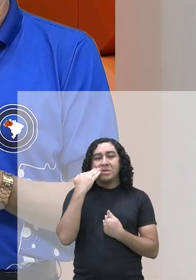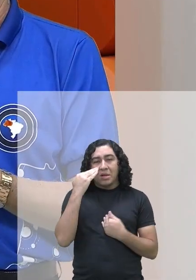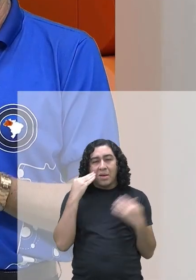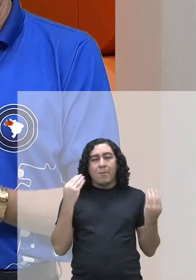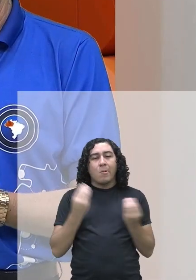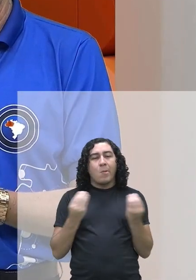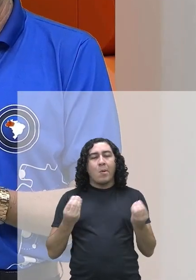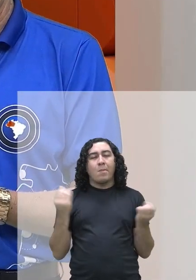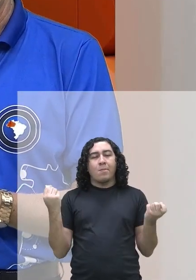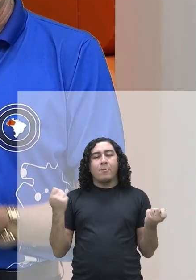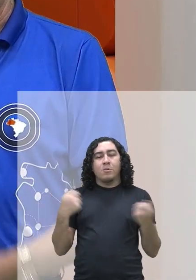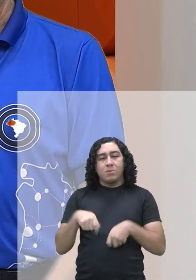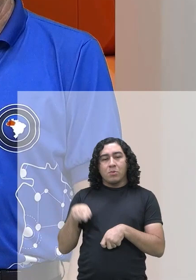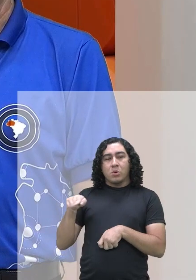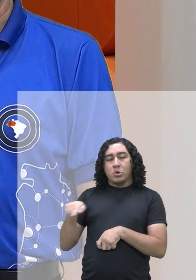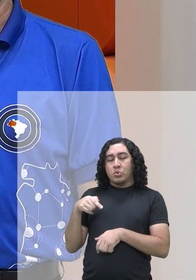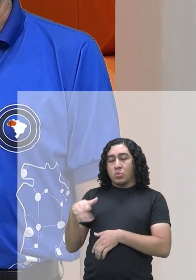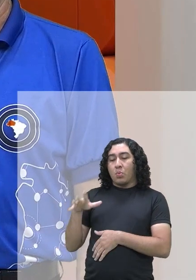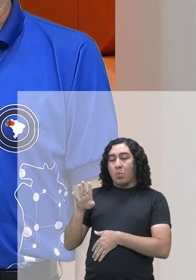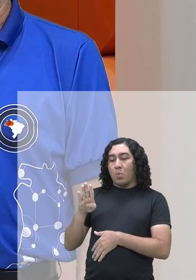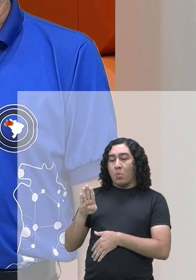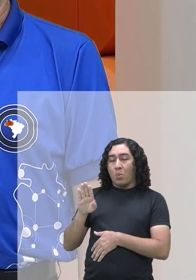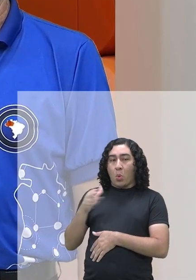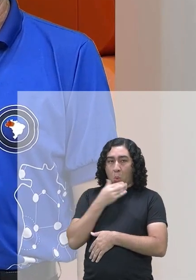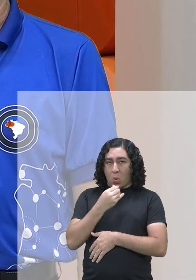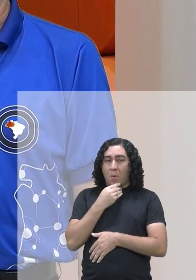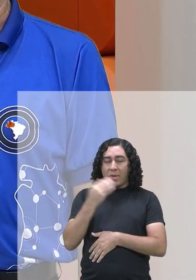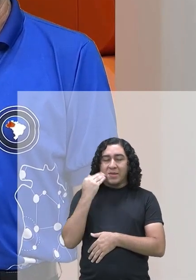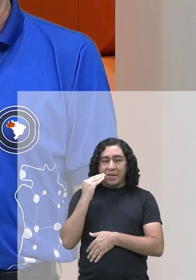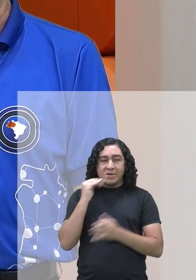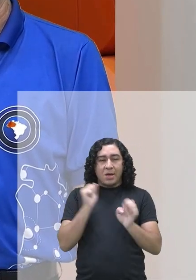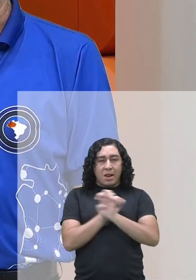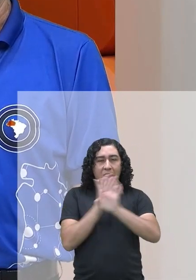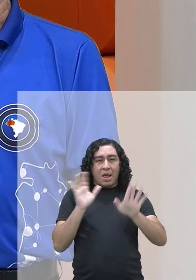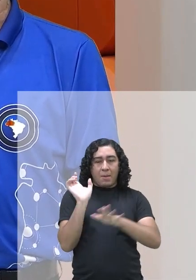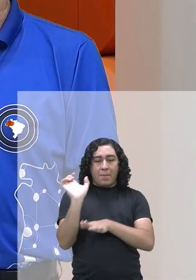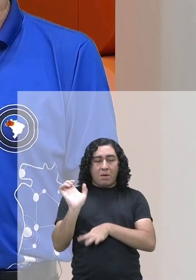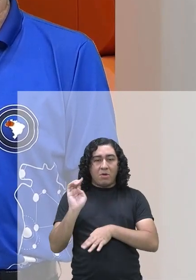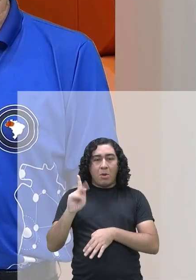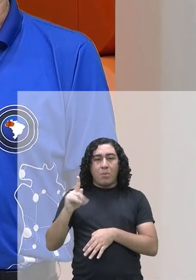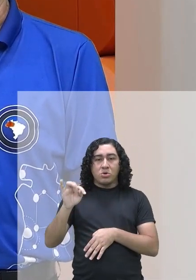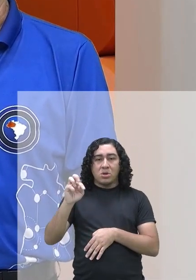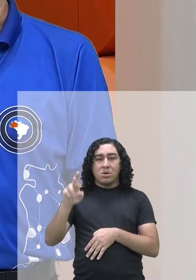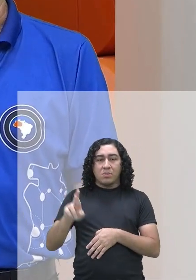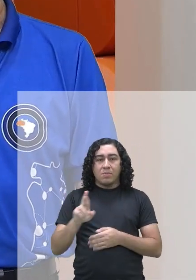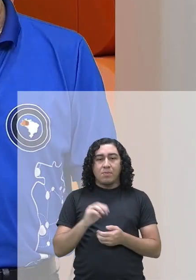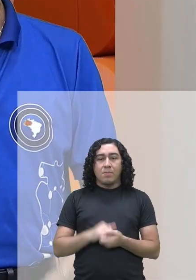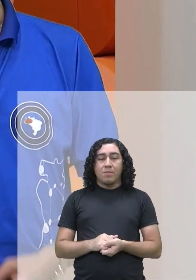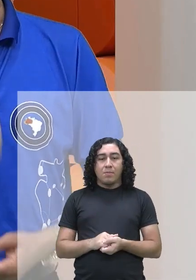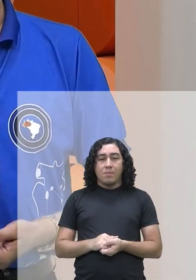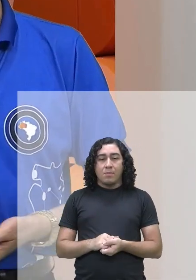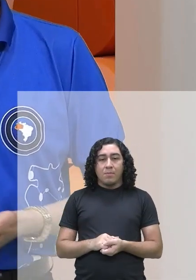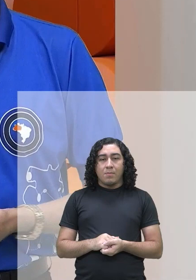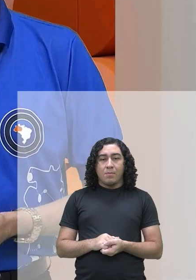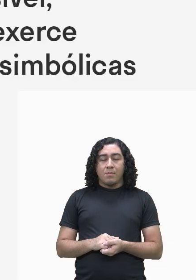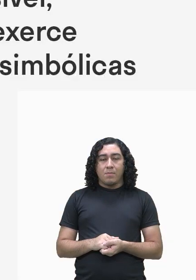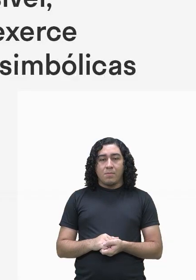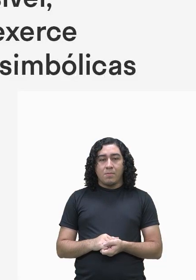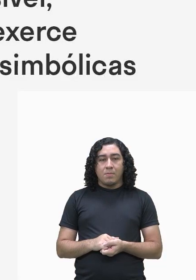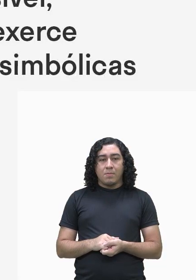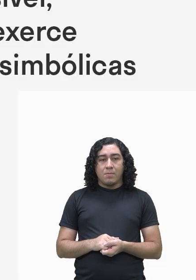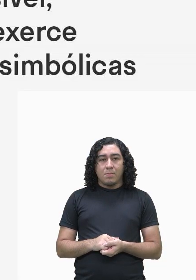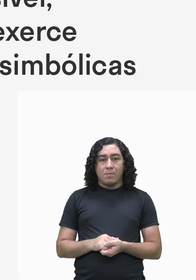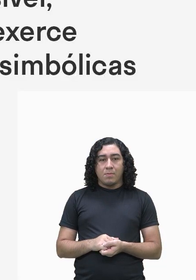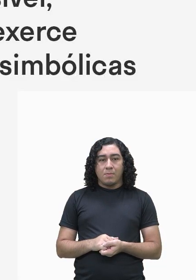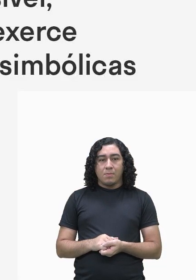como Bourdieu ele entende o poder que ele vai chamar de simbólico, ok? Então vamos lá,